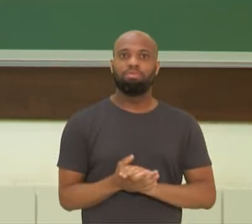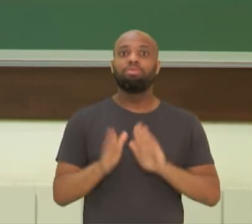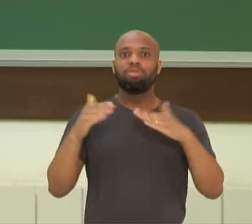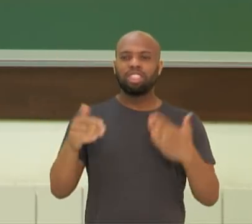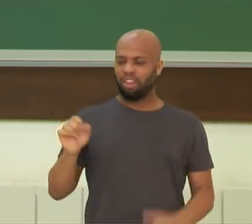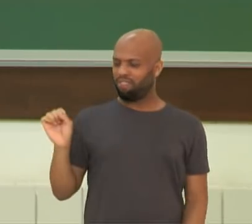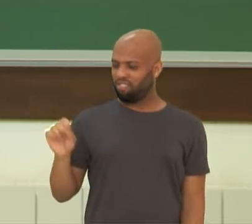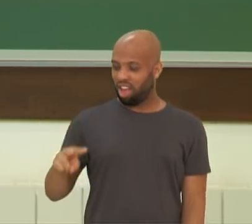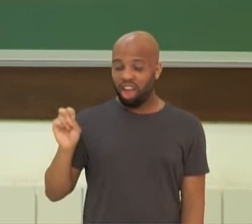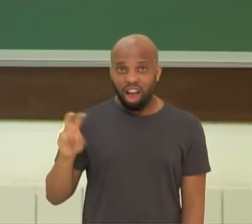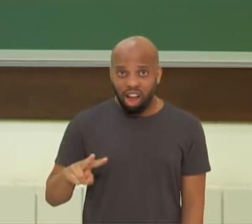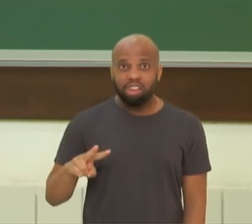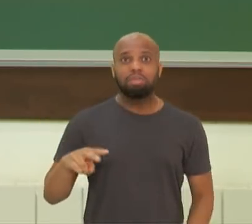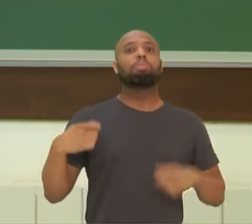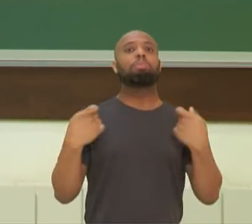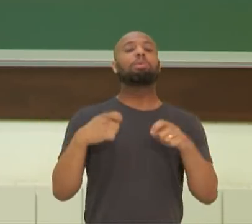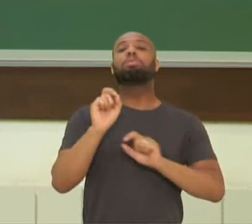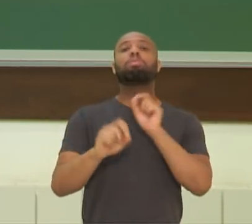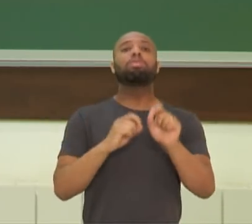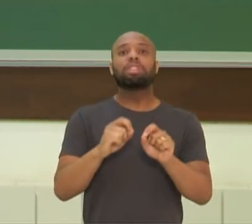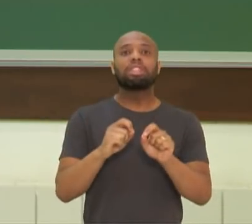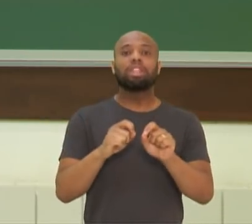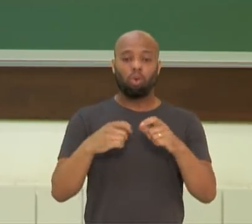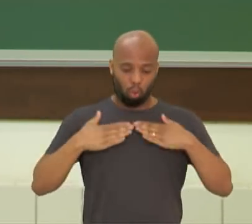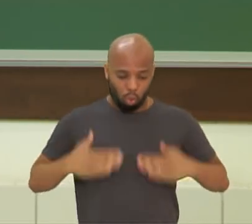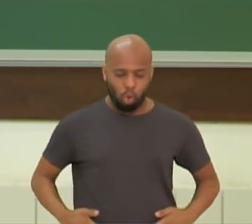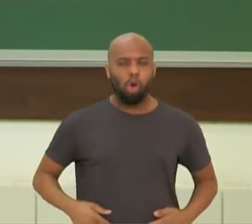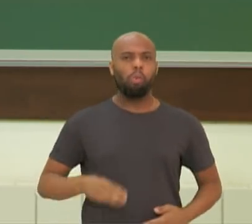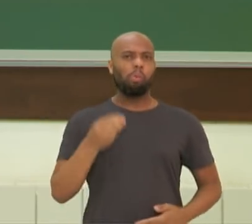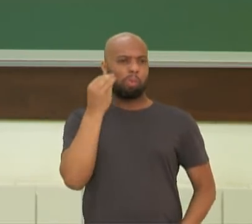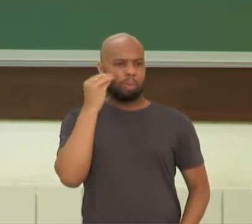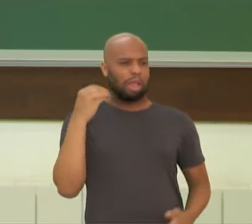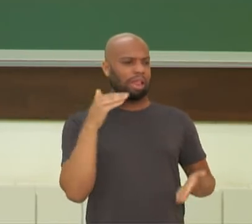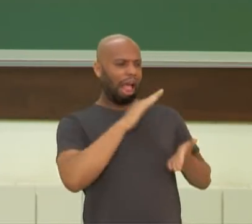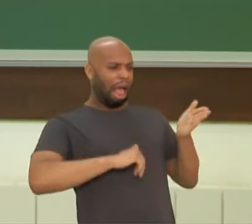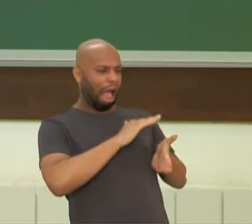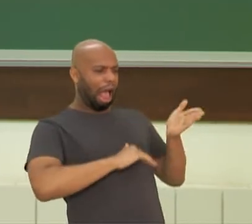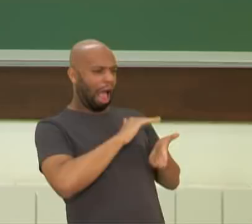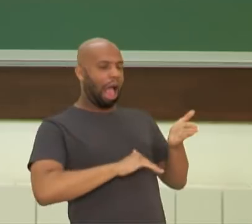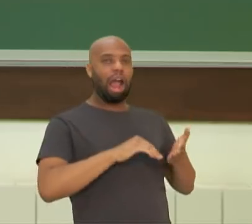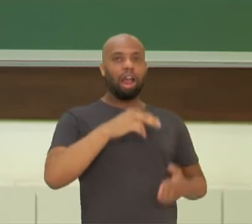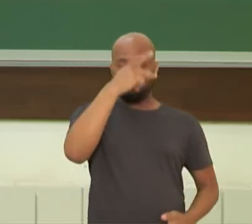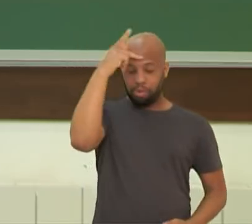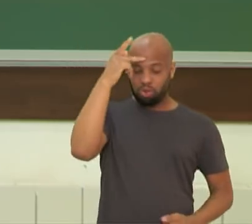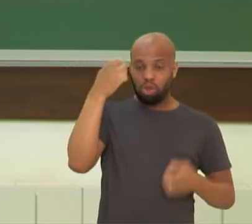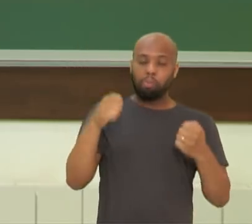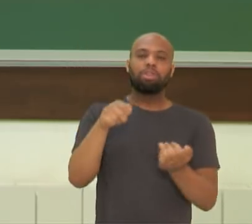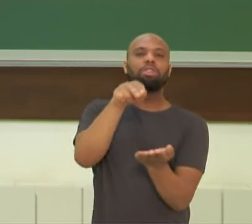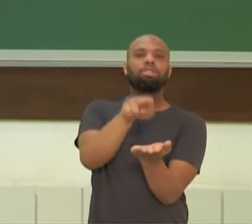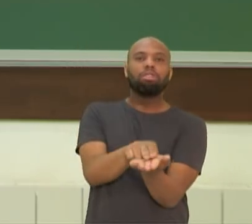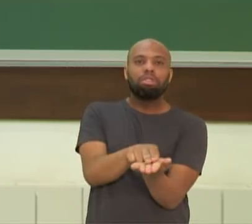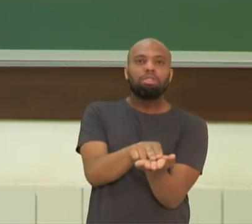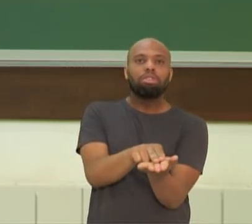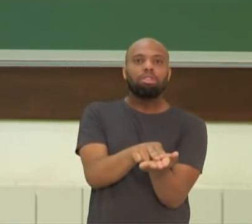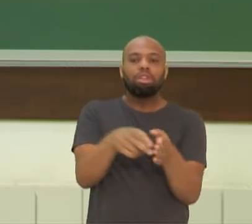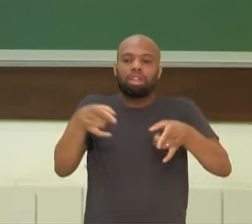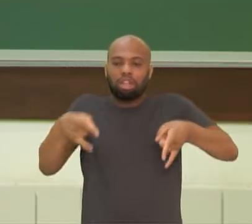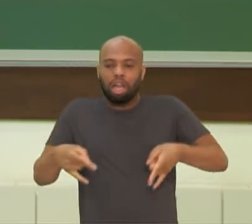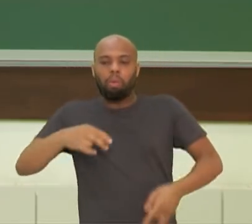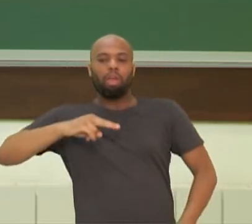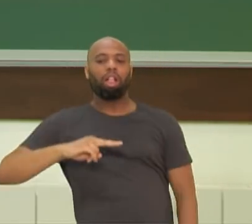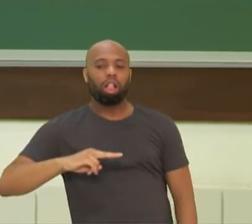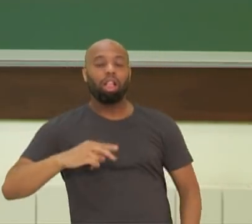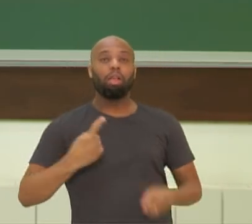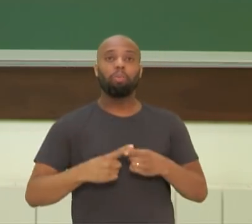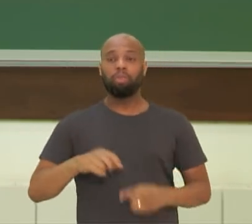esse vírus, ele precisa, né, enquanto o corpo está tentando combatê-lo, a pessoa precisa estar em repouso, porque senão esse